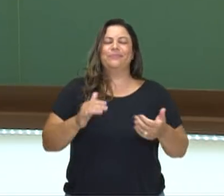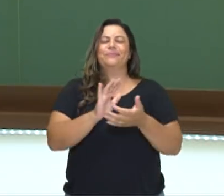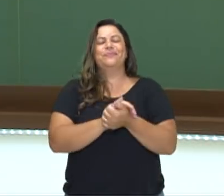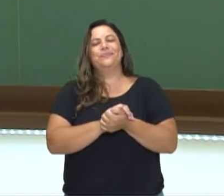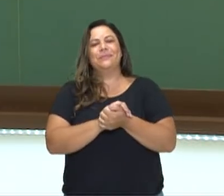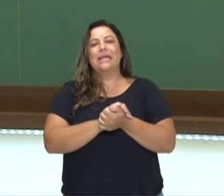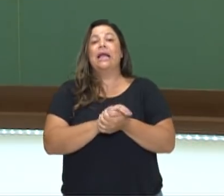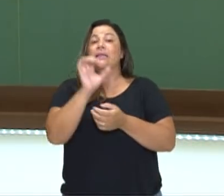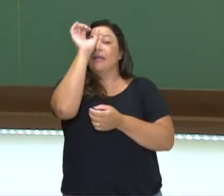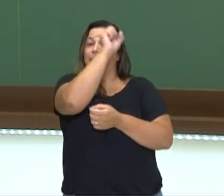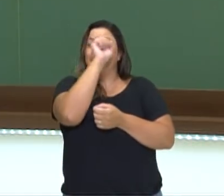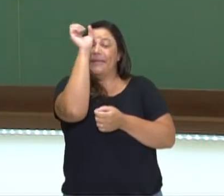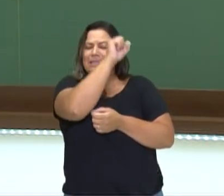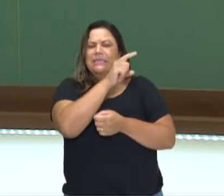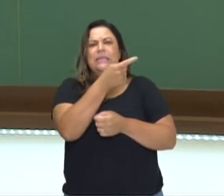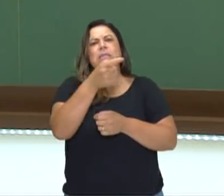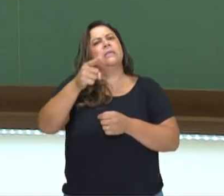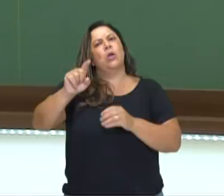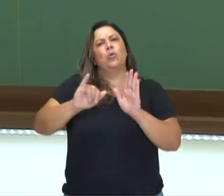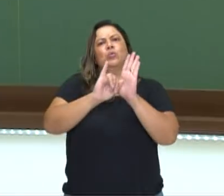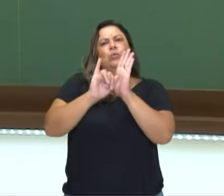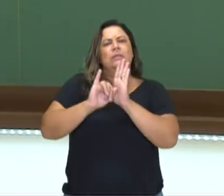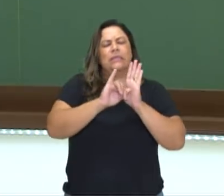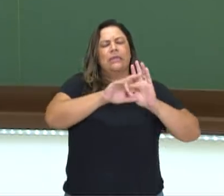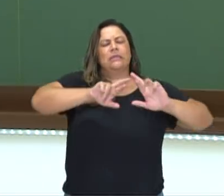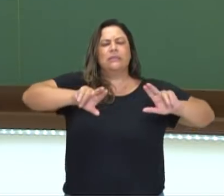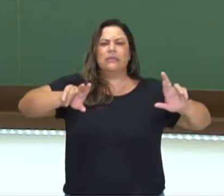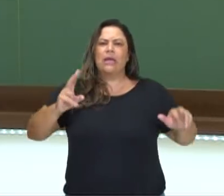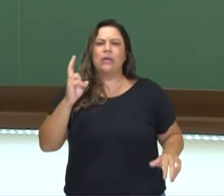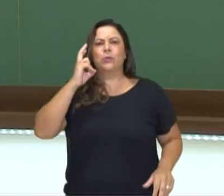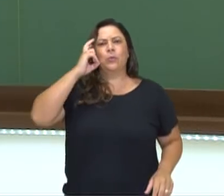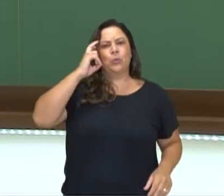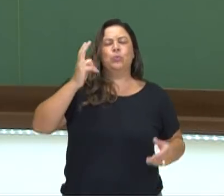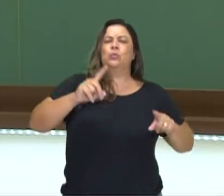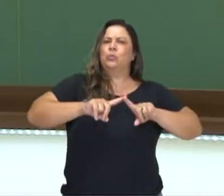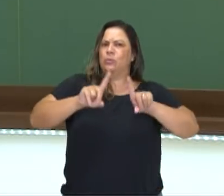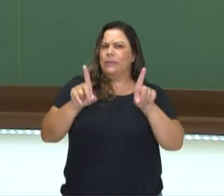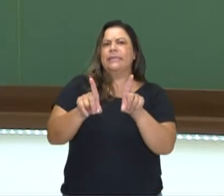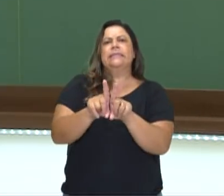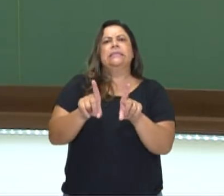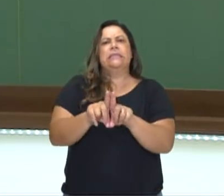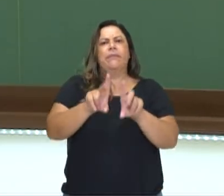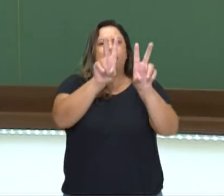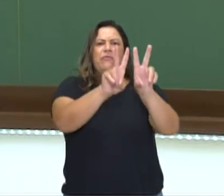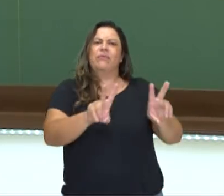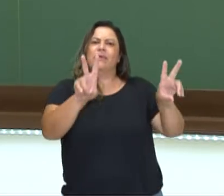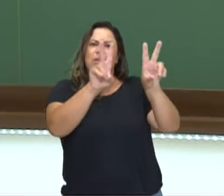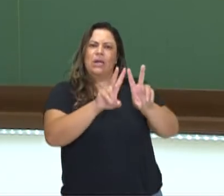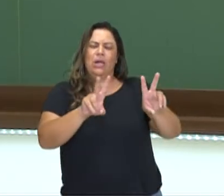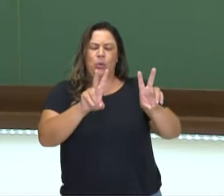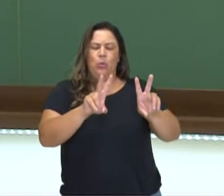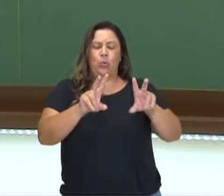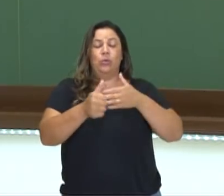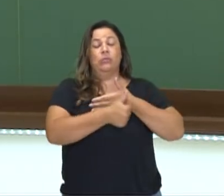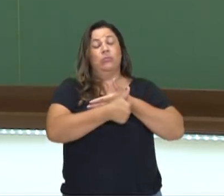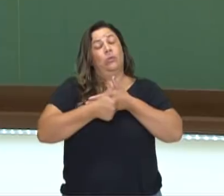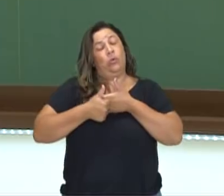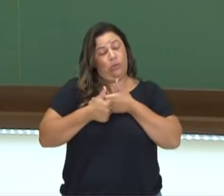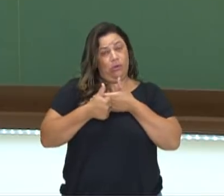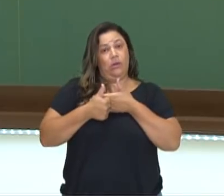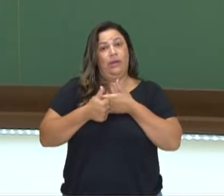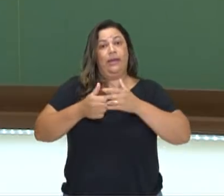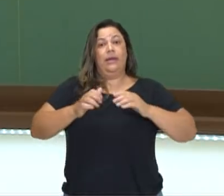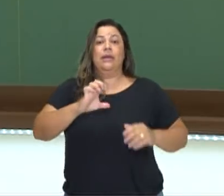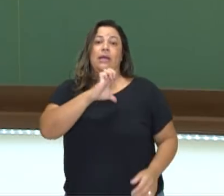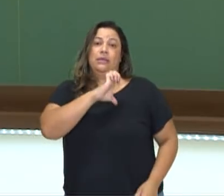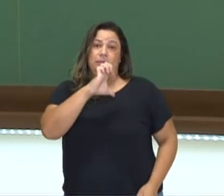aprendizado. Não só a identidade da nossa cultura, mas também temos valores morais e éticos que são perpassados